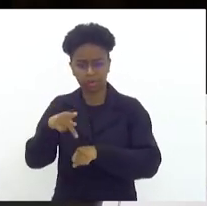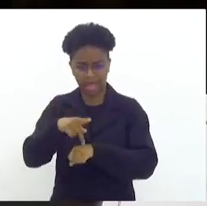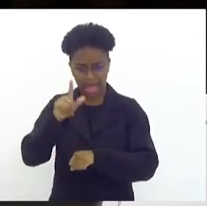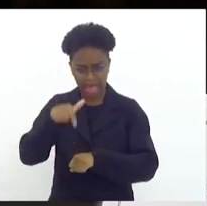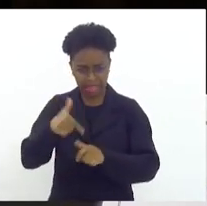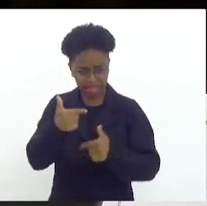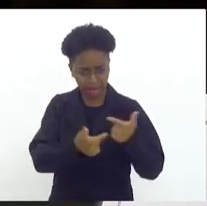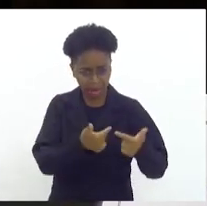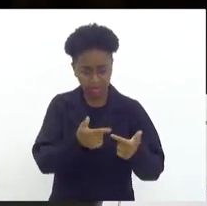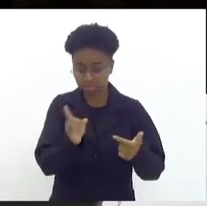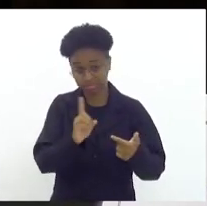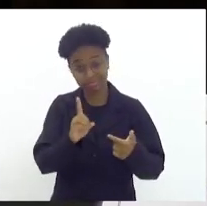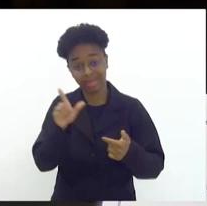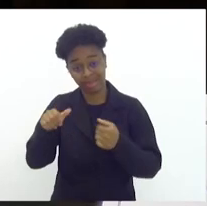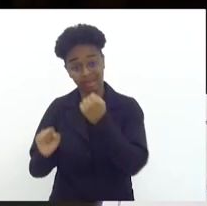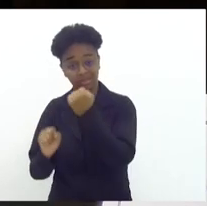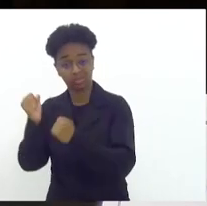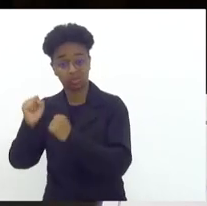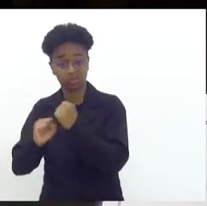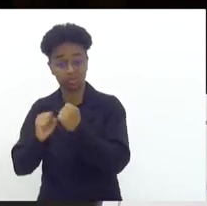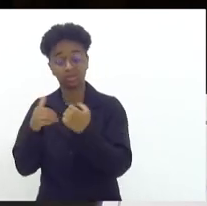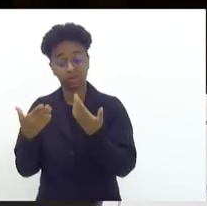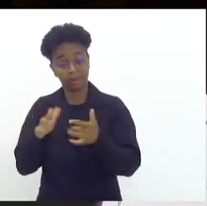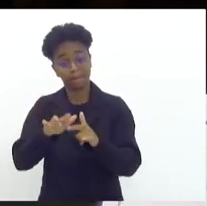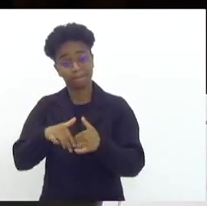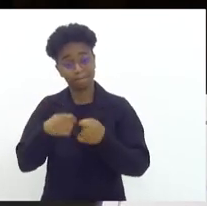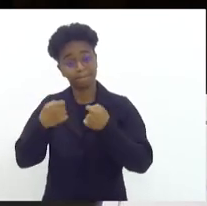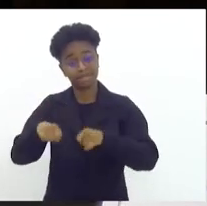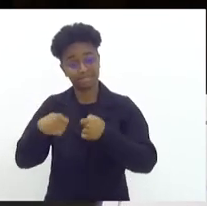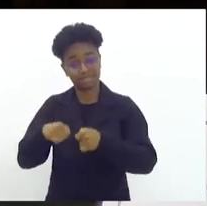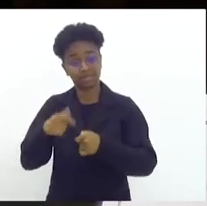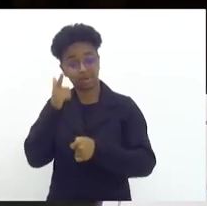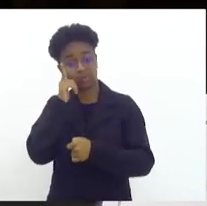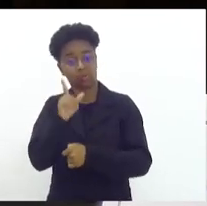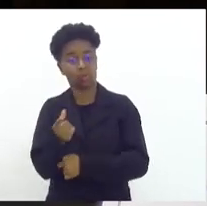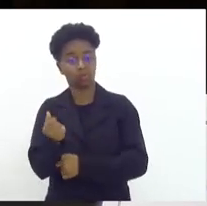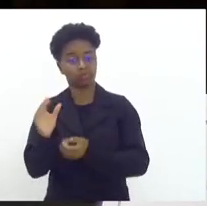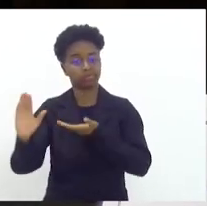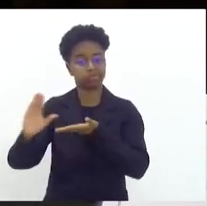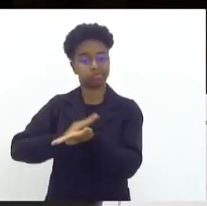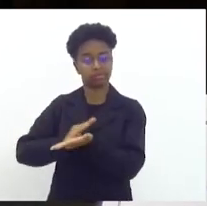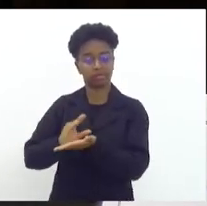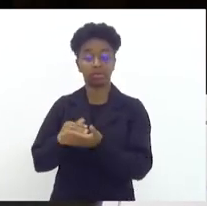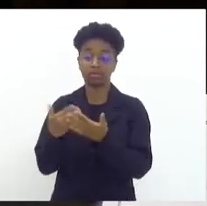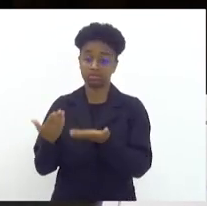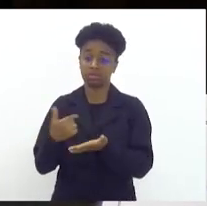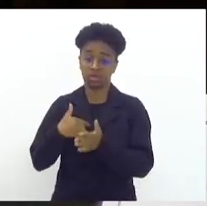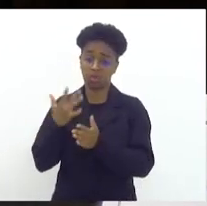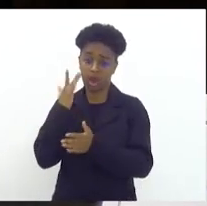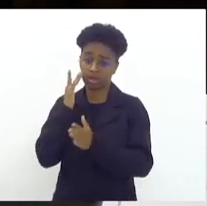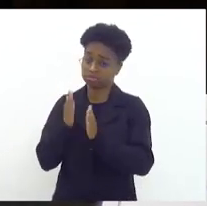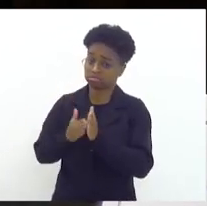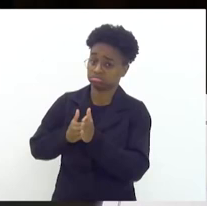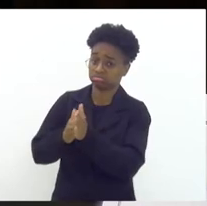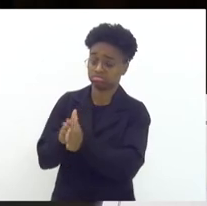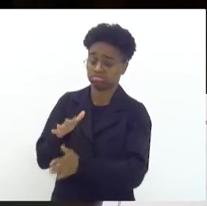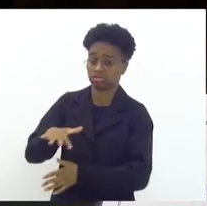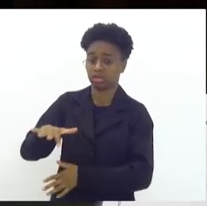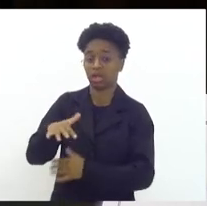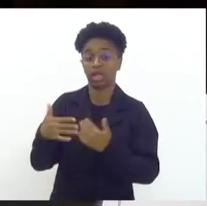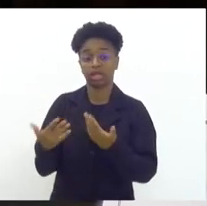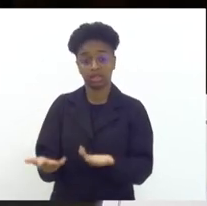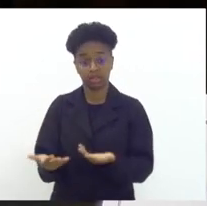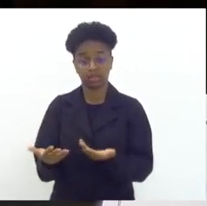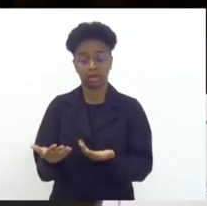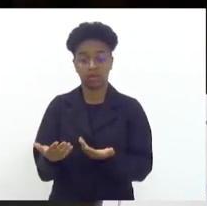basicamente na indústria então é aí que você precisa tirar custo eu acho que ela caminha nesse sentido então atendendo quer